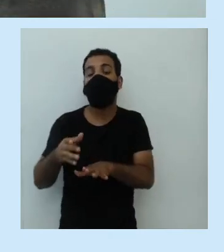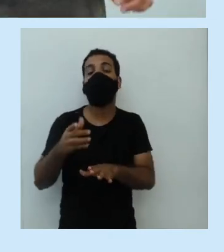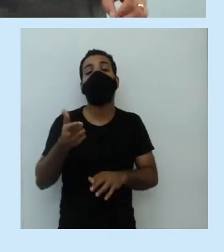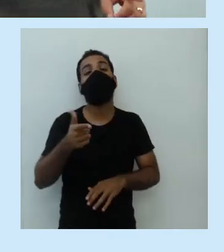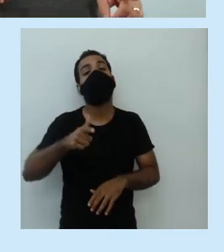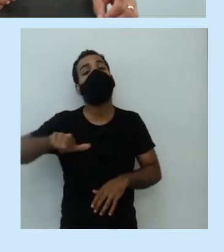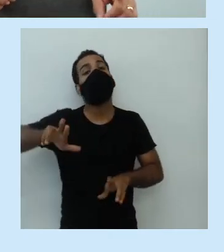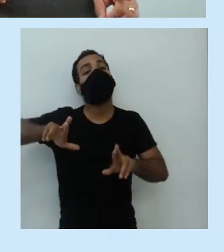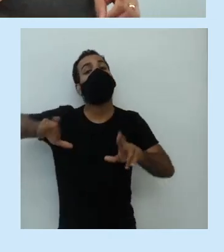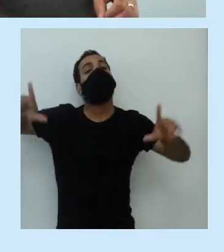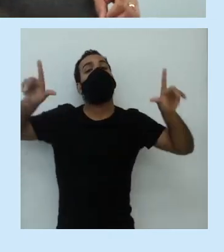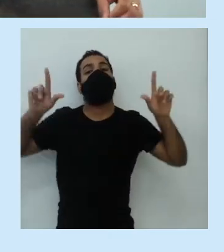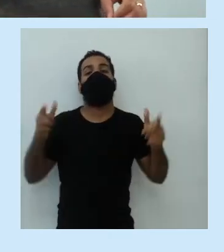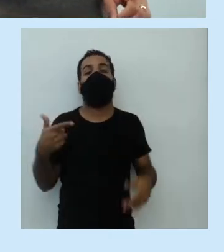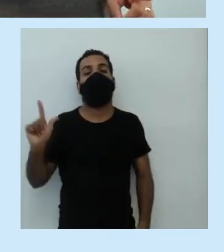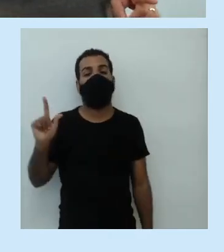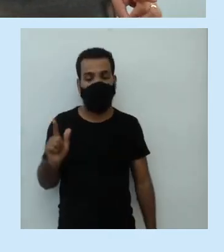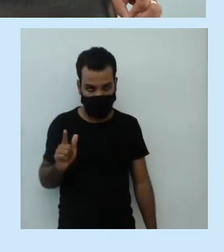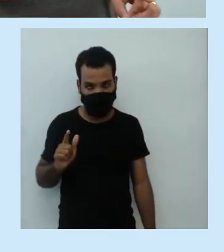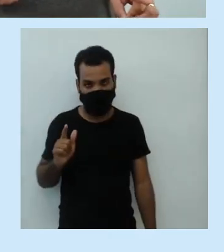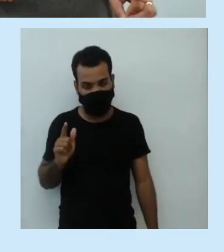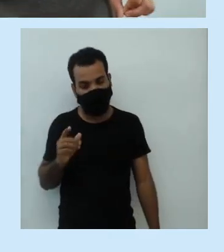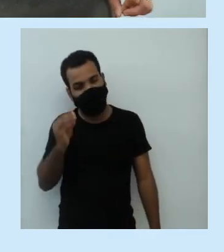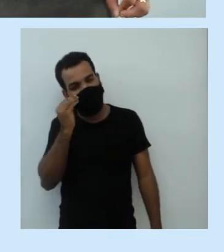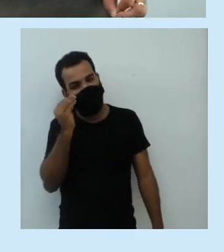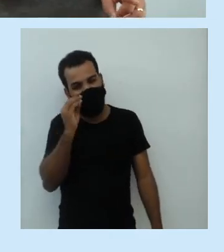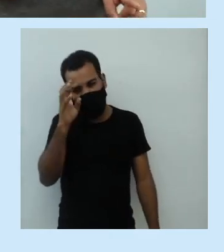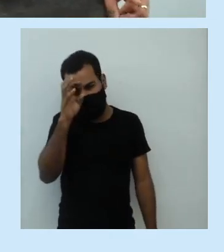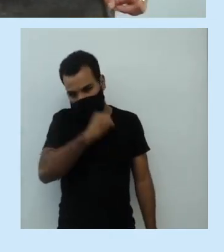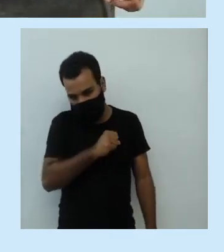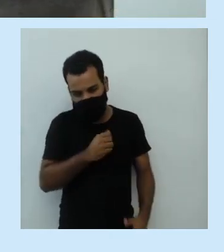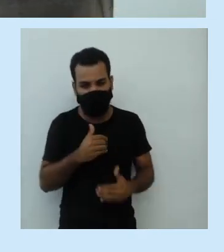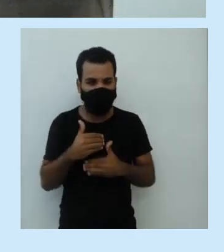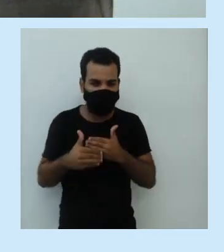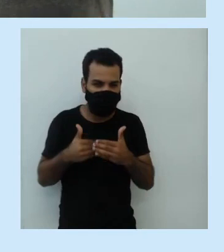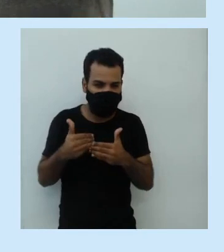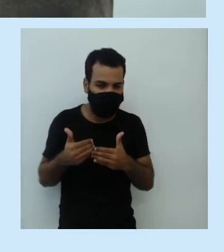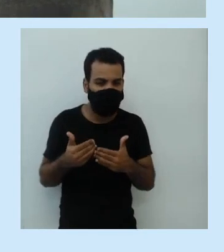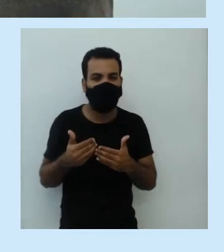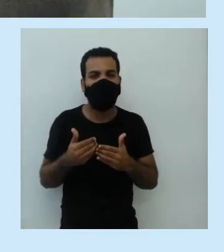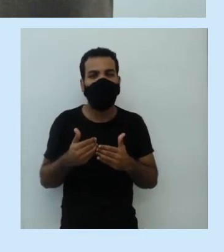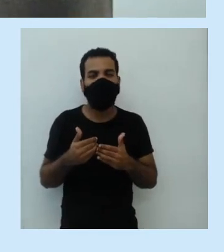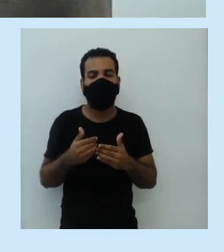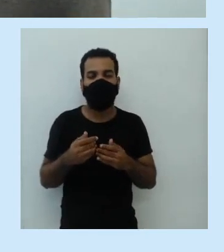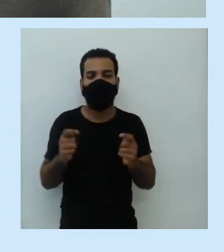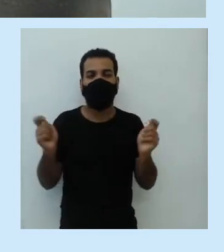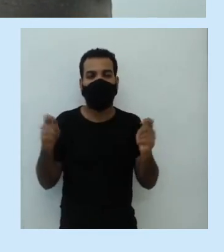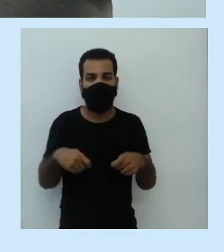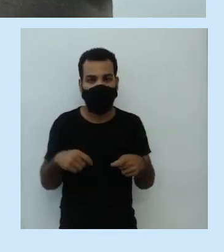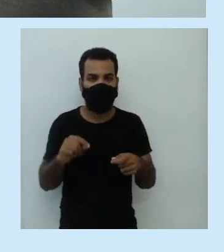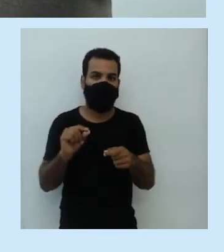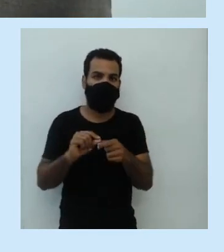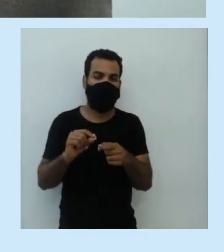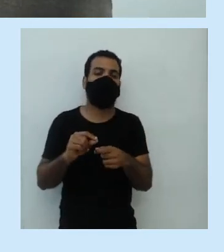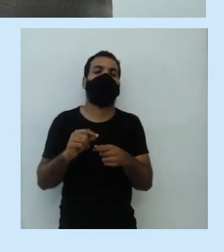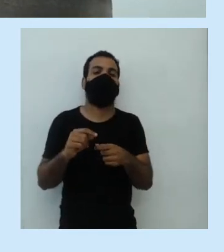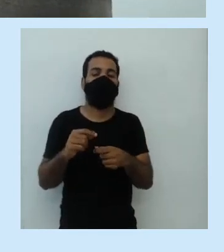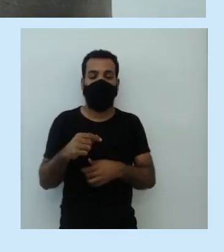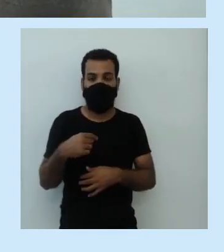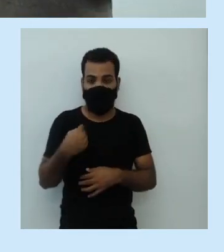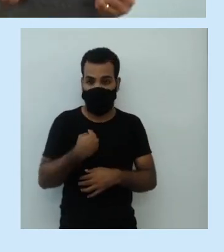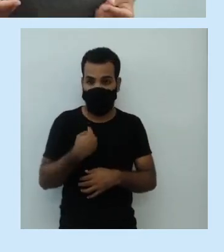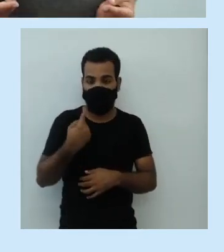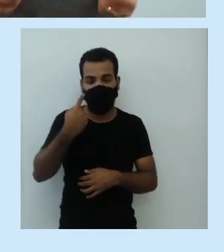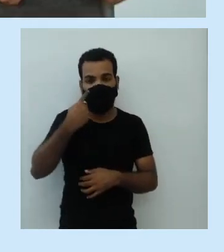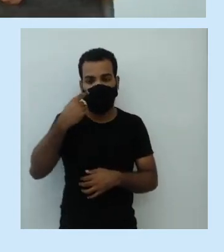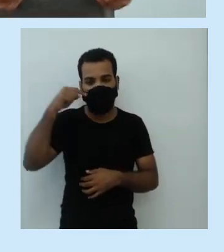forma crítica, tentando aprender ou aprendendo como ele pode construir a nossa imagem